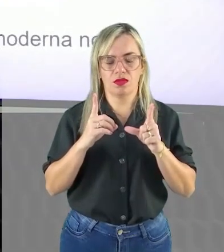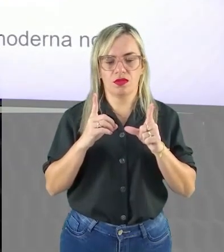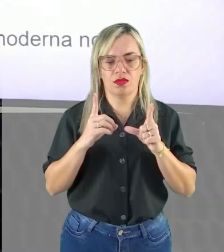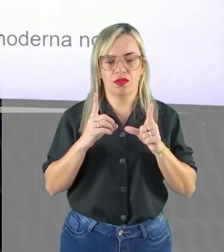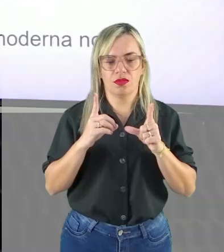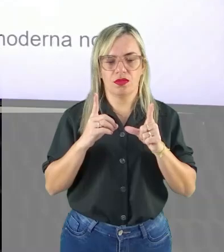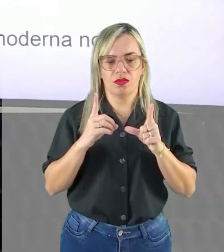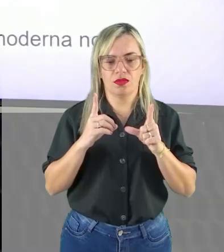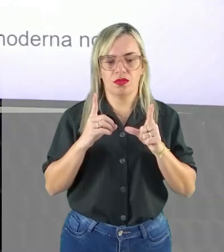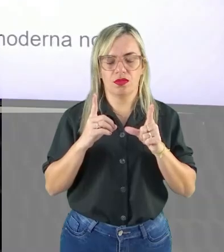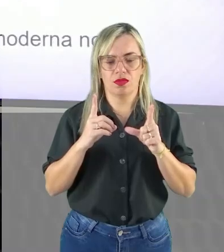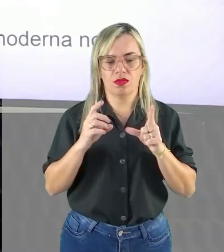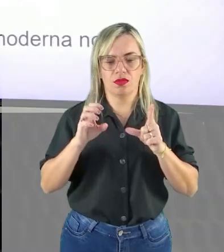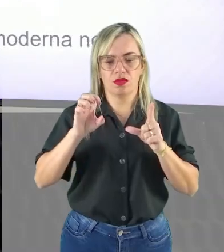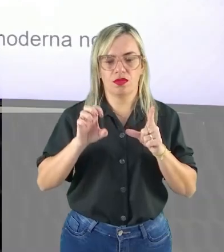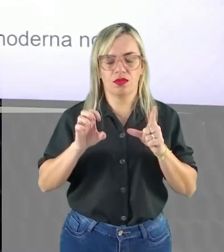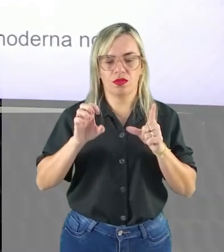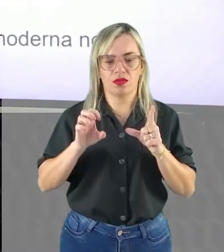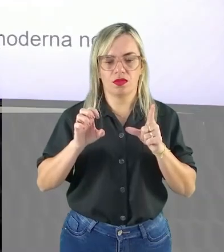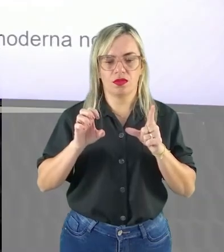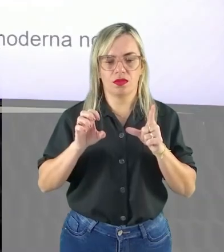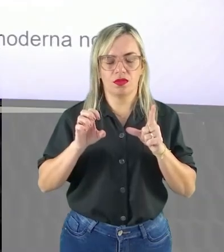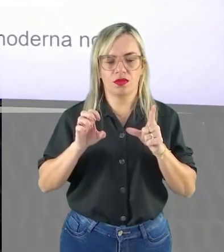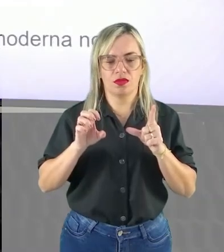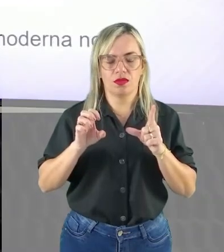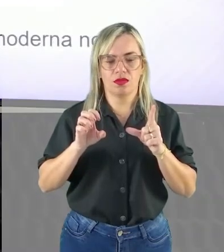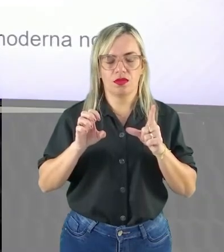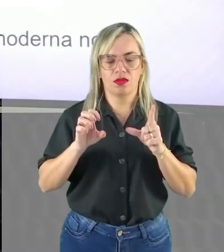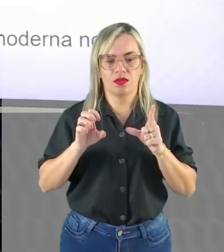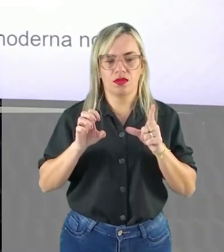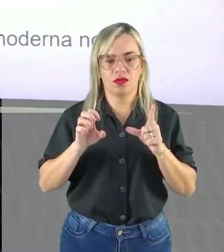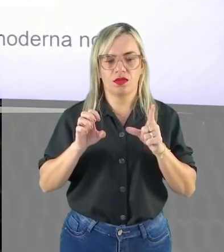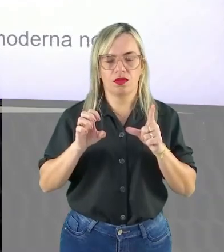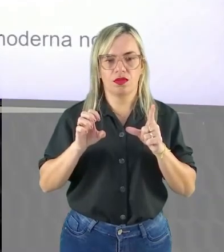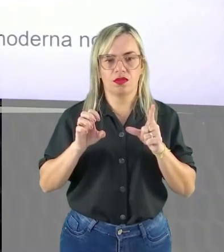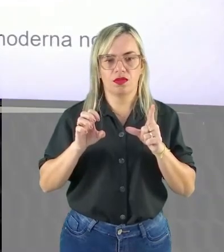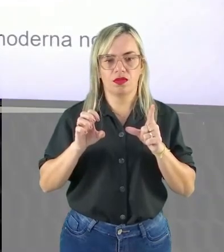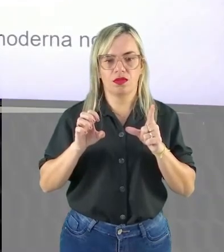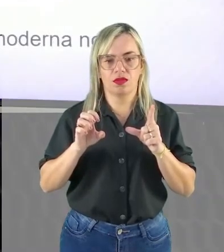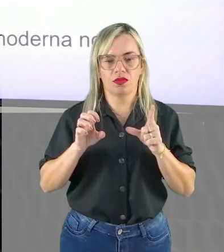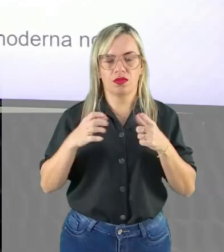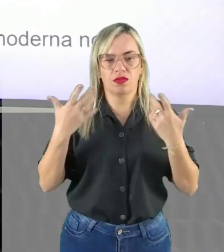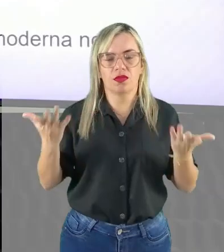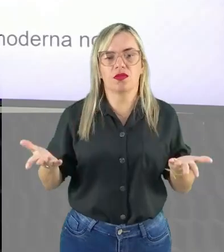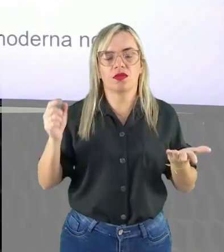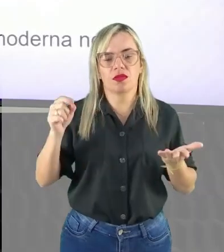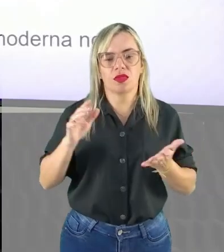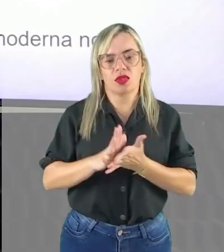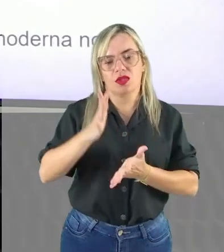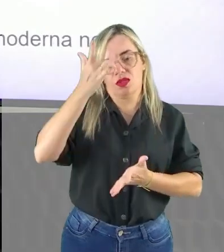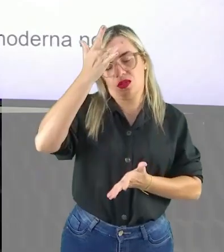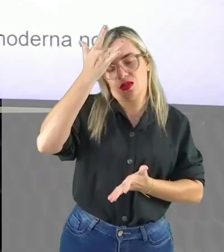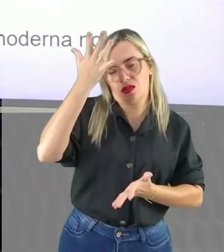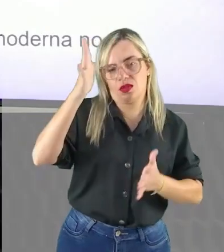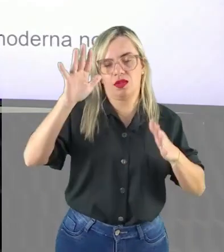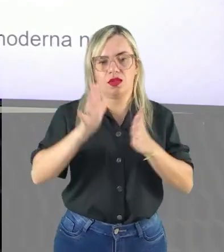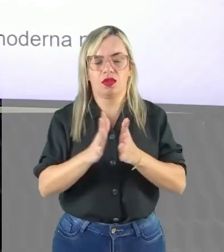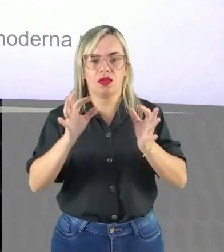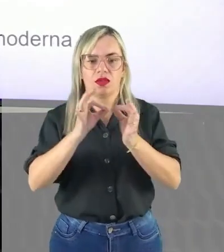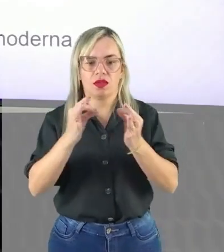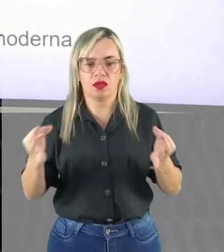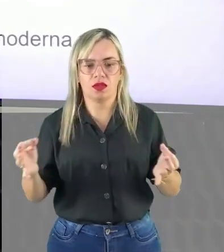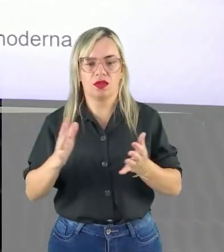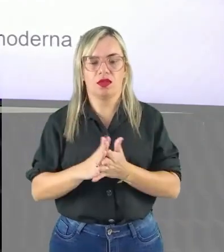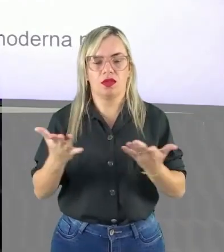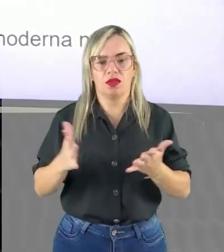dos filhos ou falta de habilidade da mulher moderna no preparo das refeições. Pessoal, questão fácil, questão simples, caiu